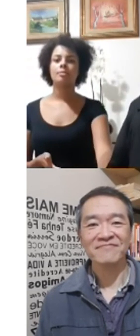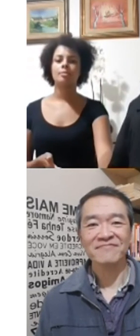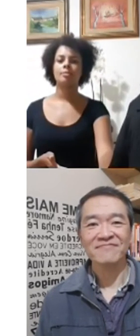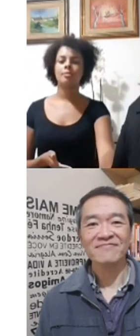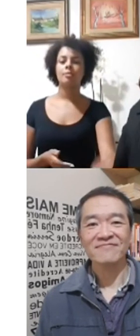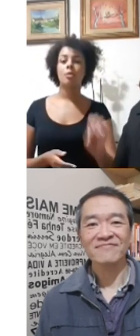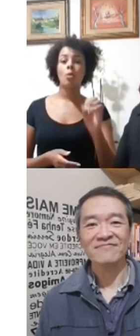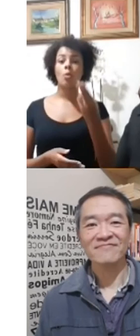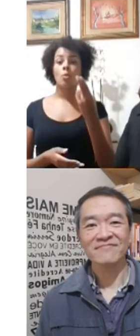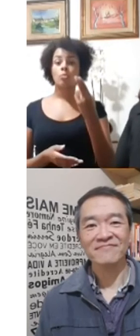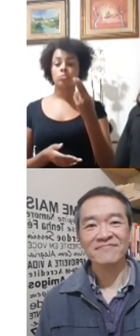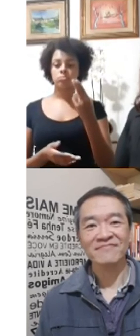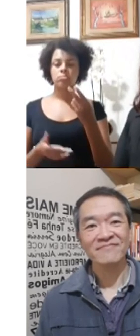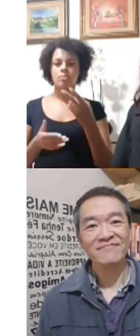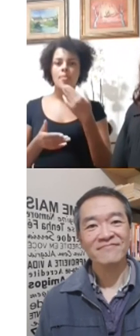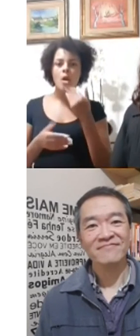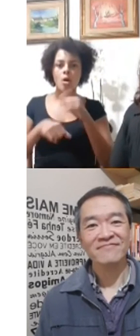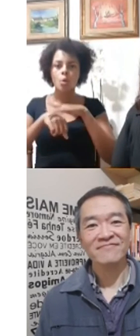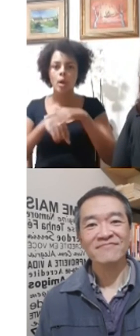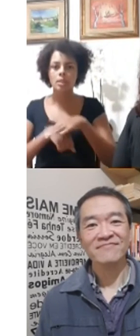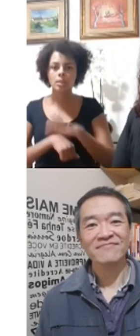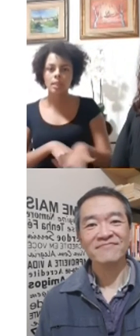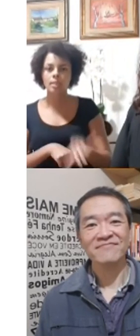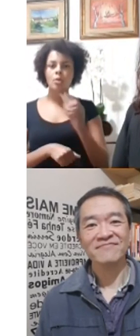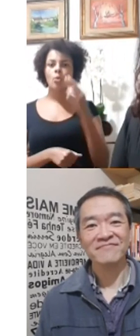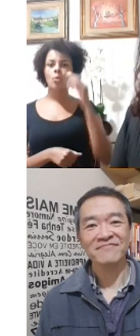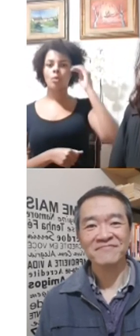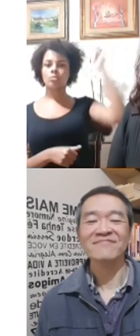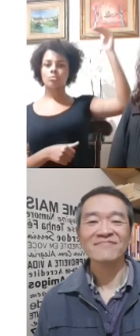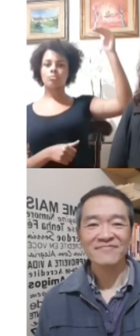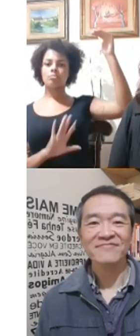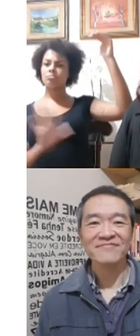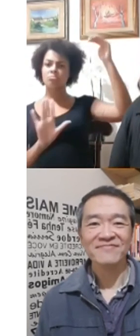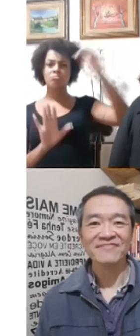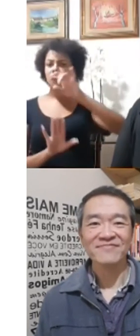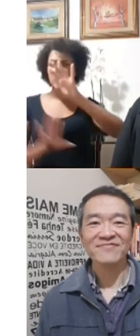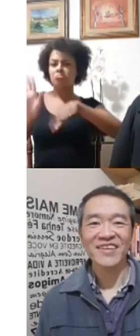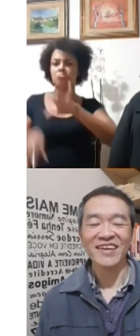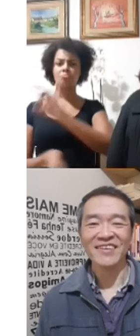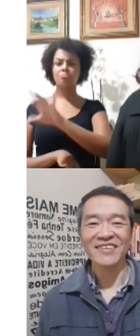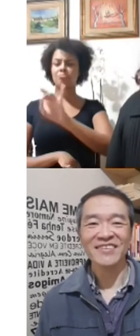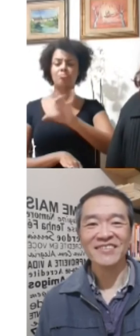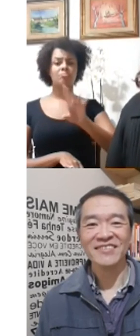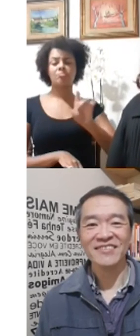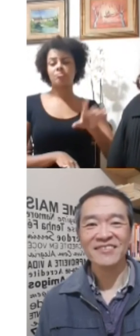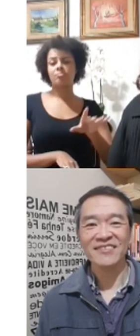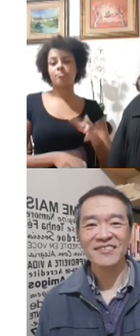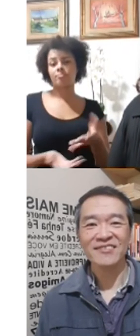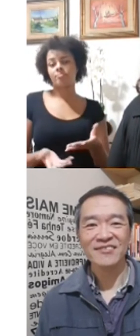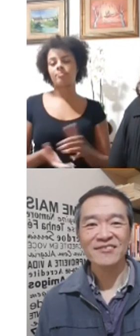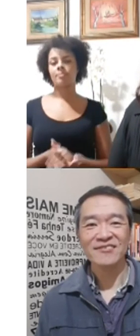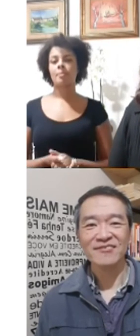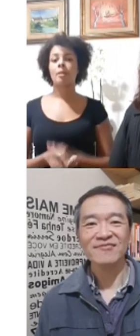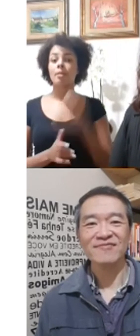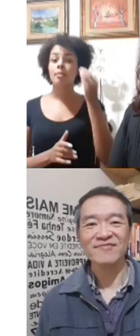eu sempre falo isso, de pessoa para pessoa, né, até que ela respire novamente. E ela consiga buscar felicidade